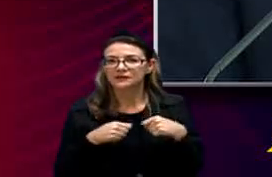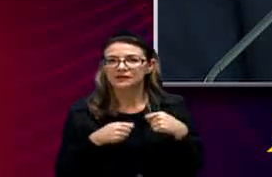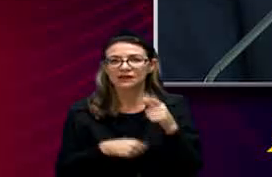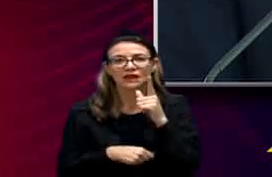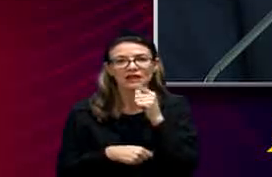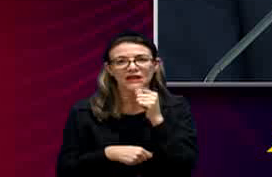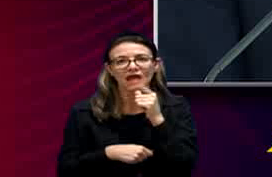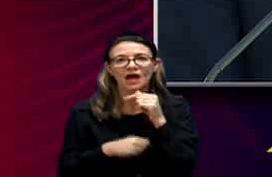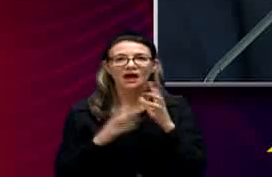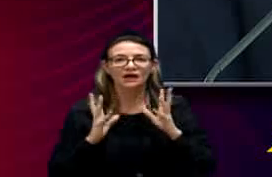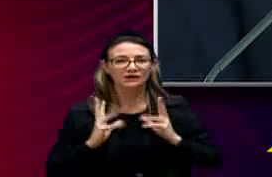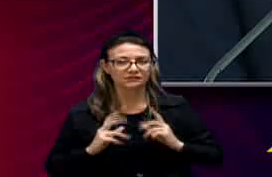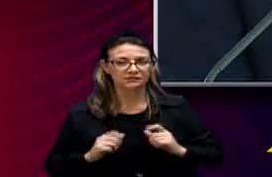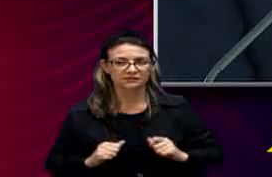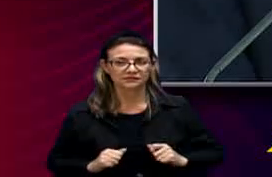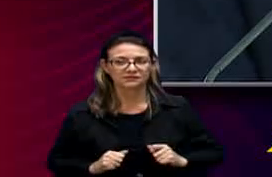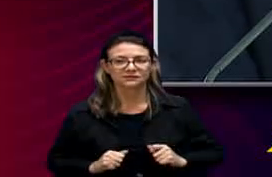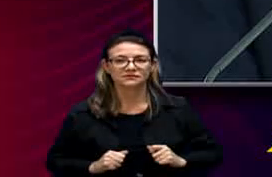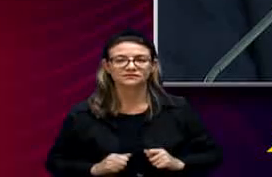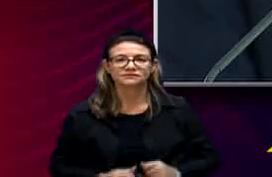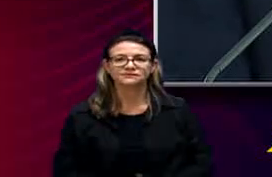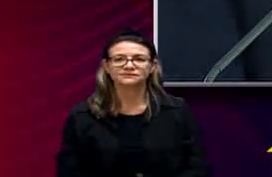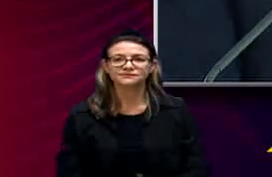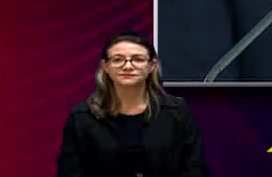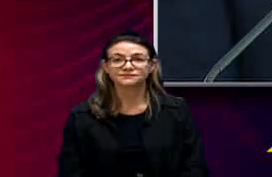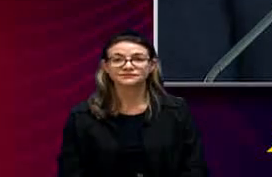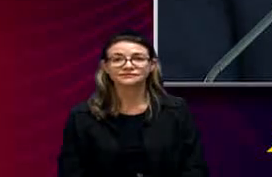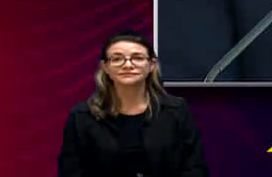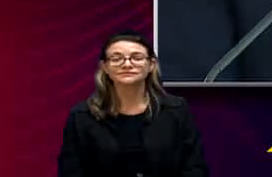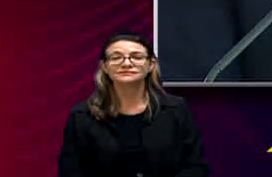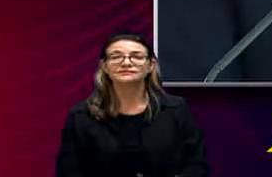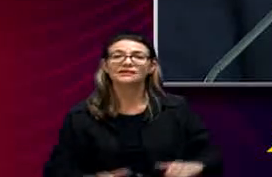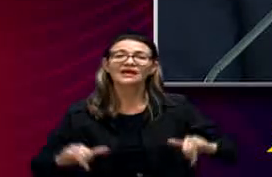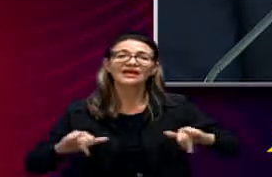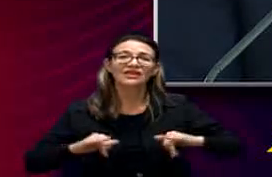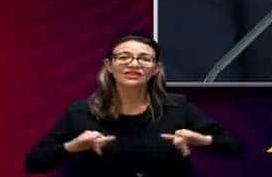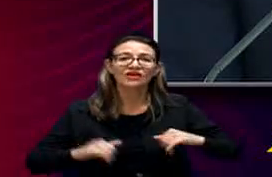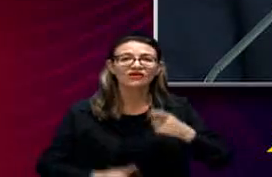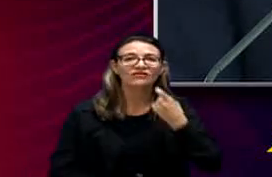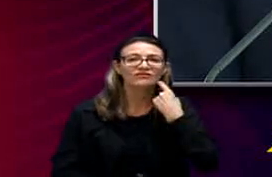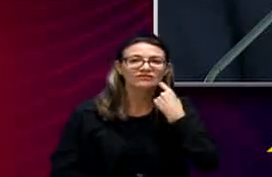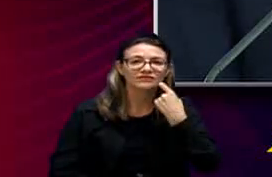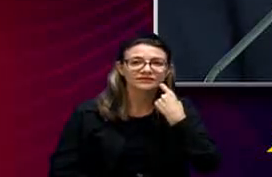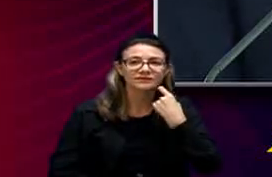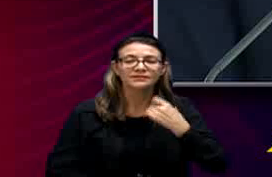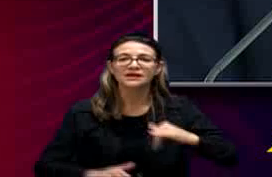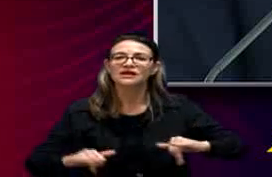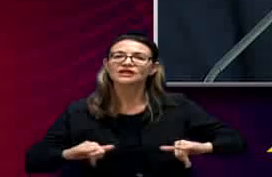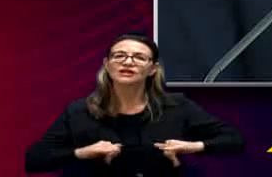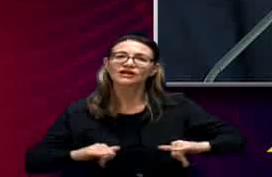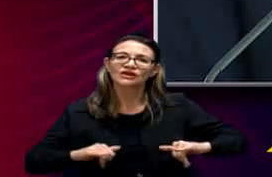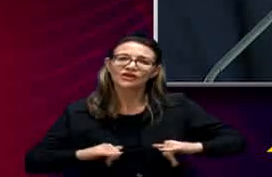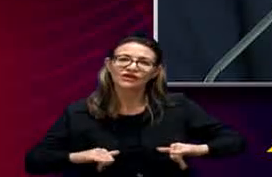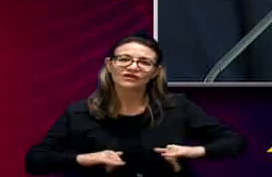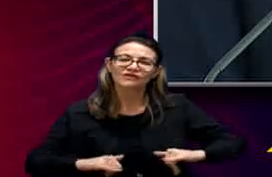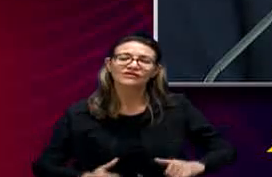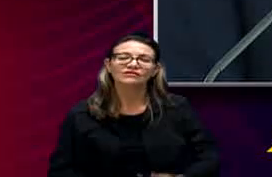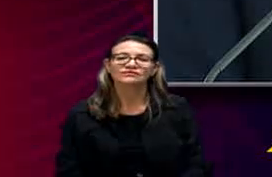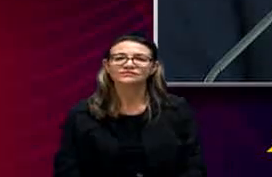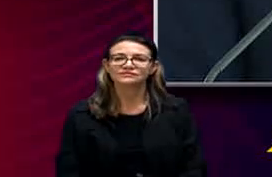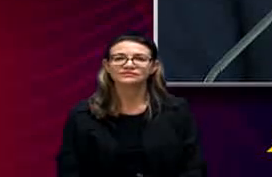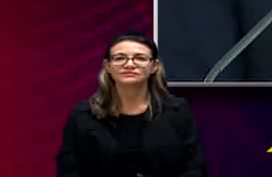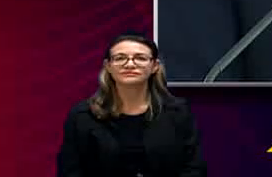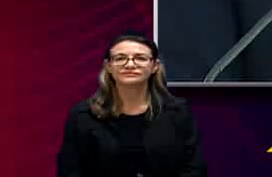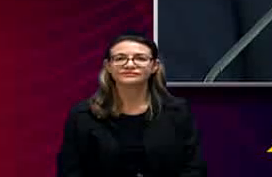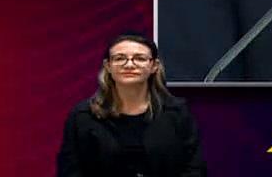o peixe vai morrer de novo não desculpe Já sofreu bastante e vai morrer eh onde seria a